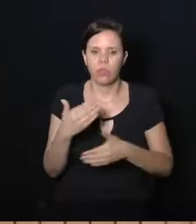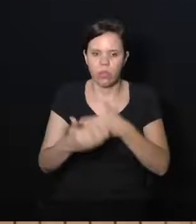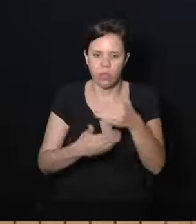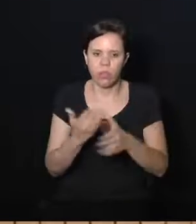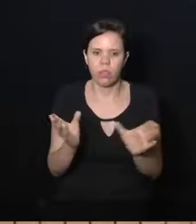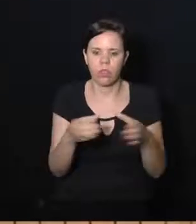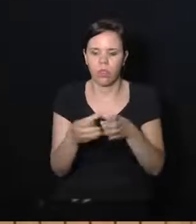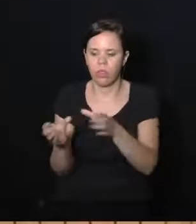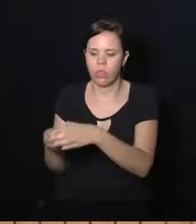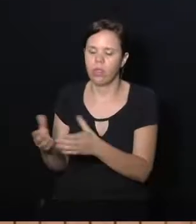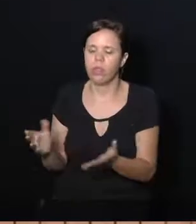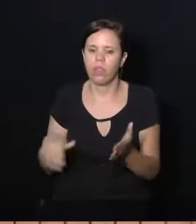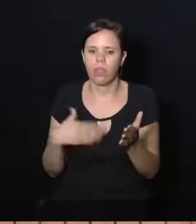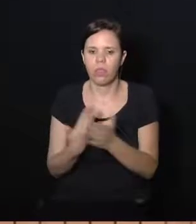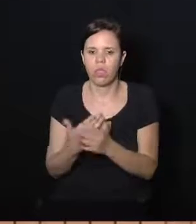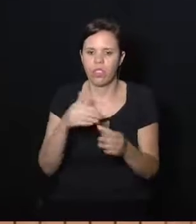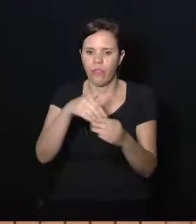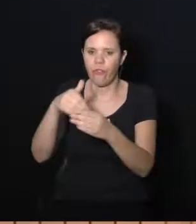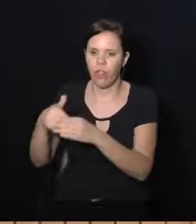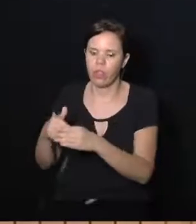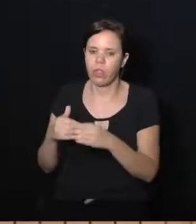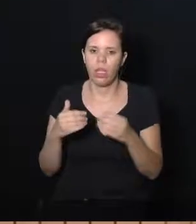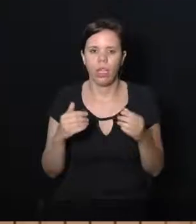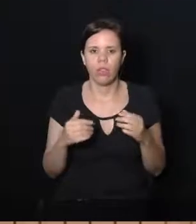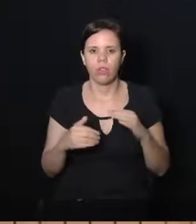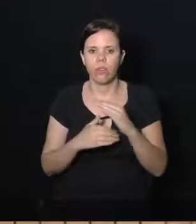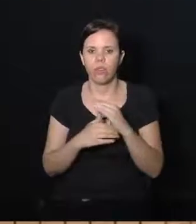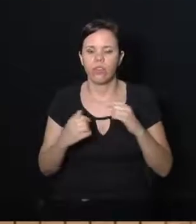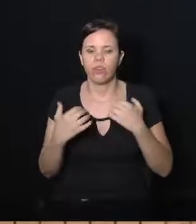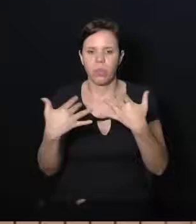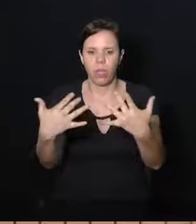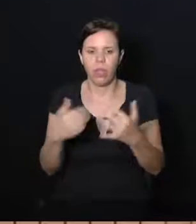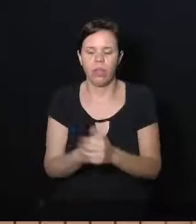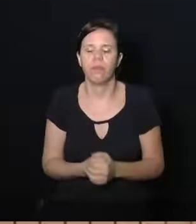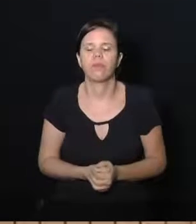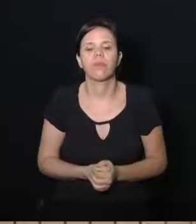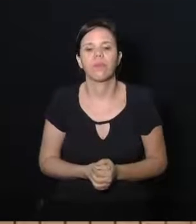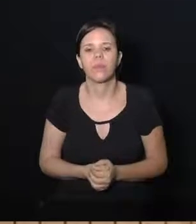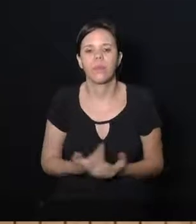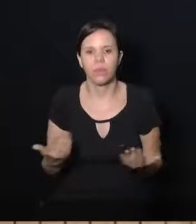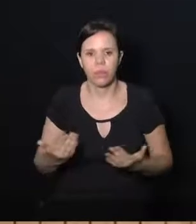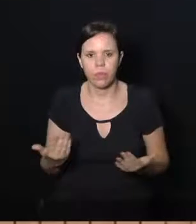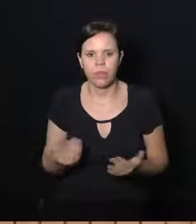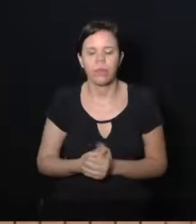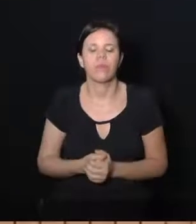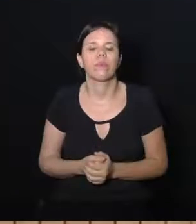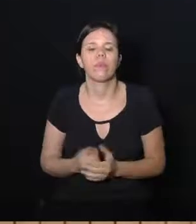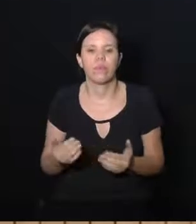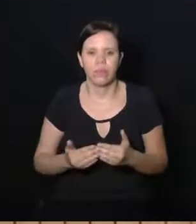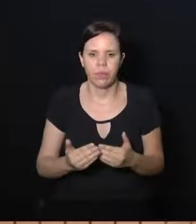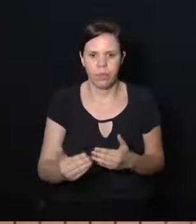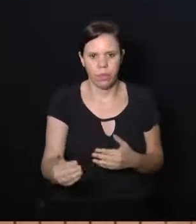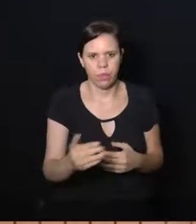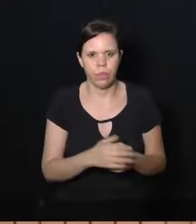na casa até ser votado em plenário. O projeto agora ele segue, né,